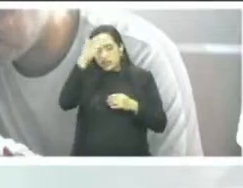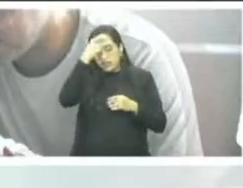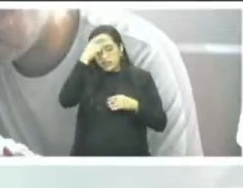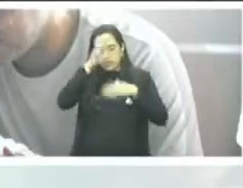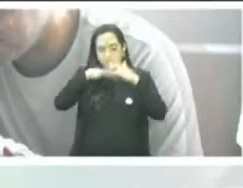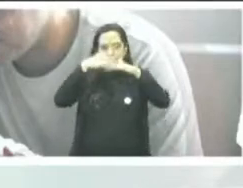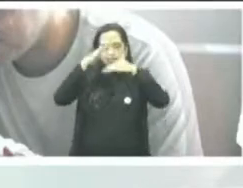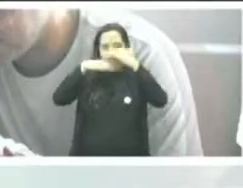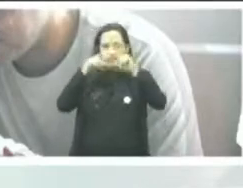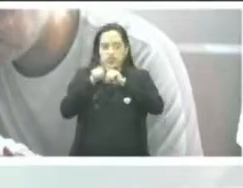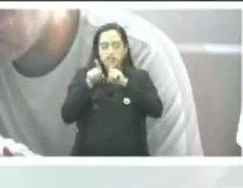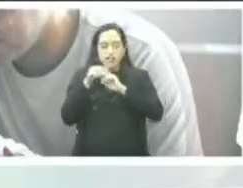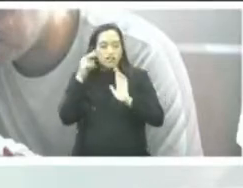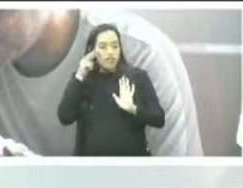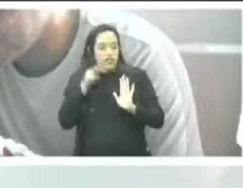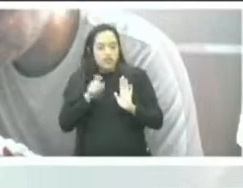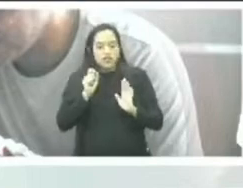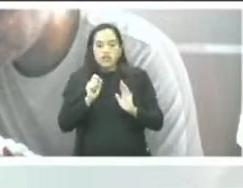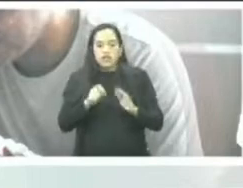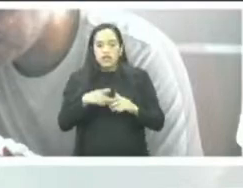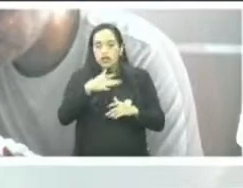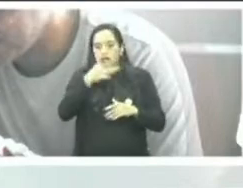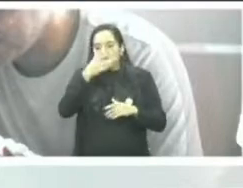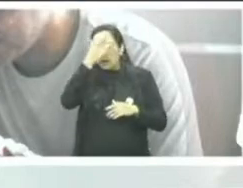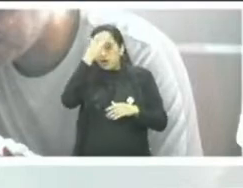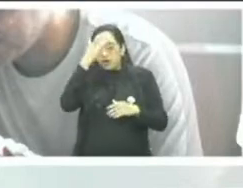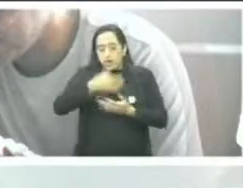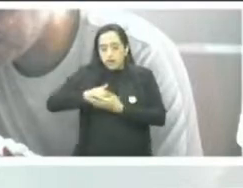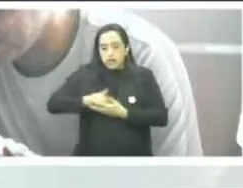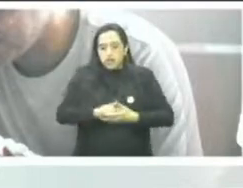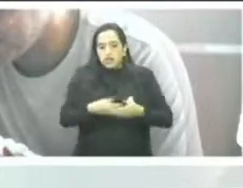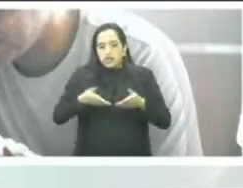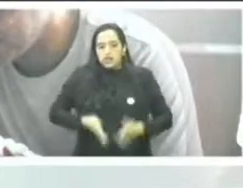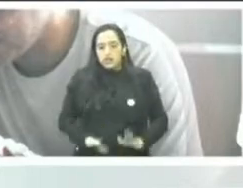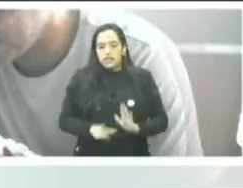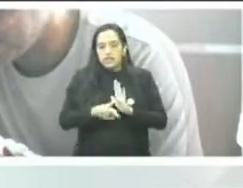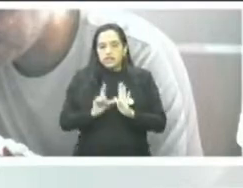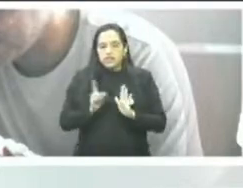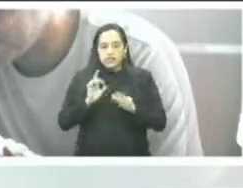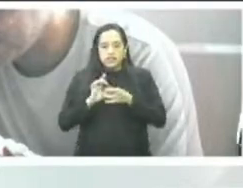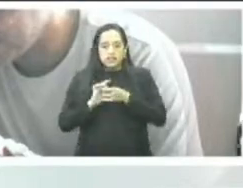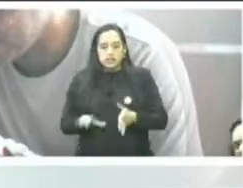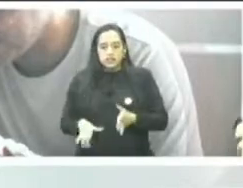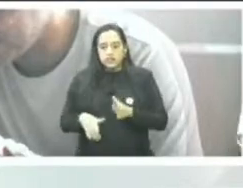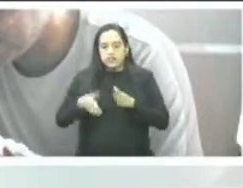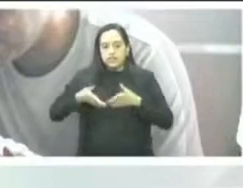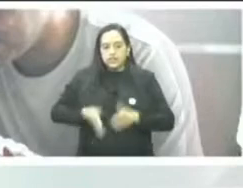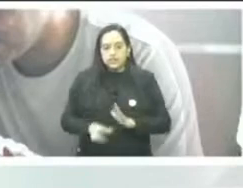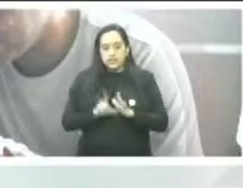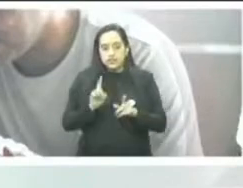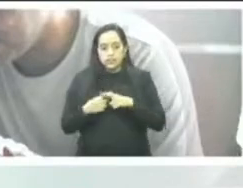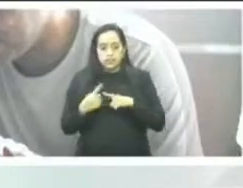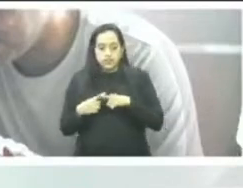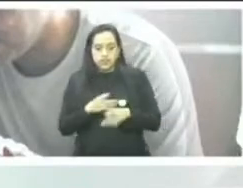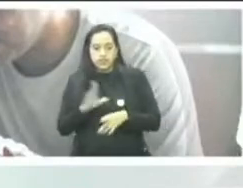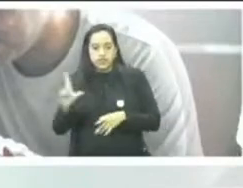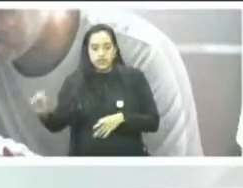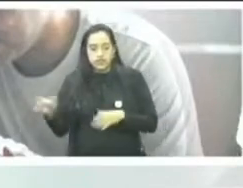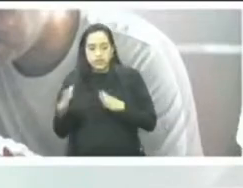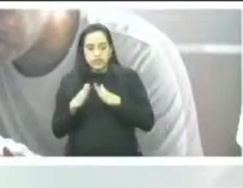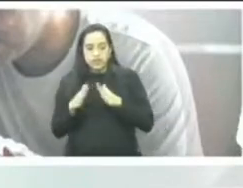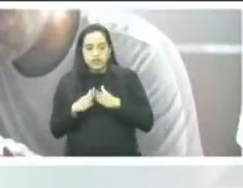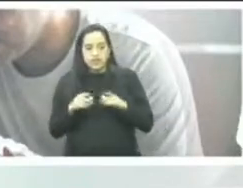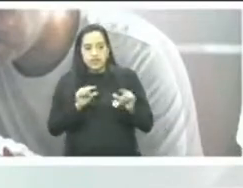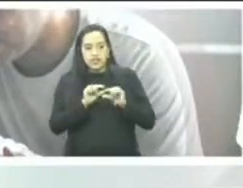também, entendendo que o prematuro não deixa de ser prematuro porque ele foi para casa. Tem uma frase que eu gosto muito que